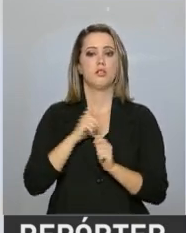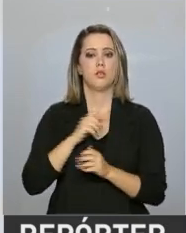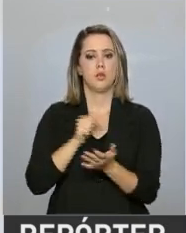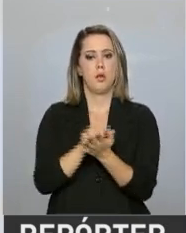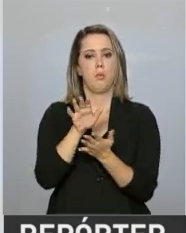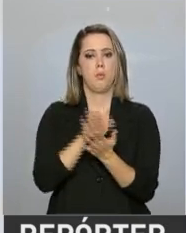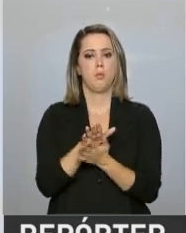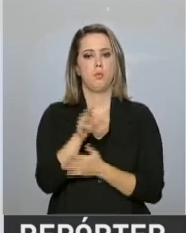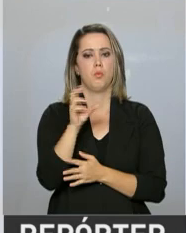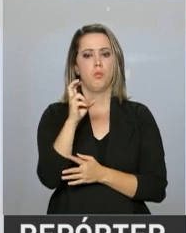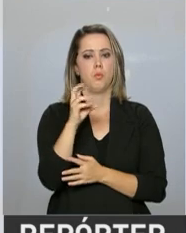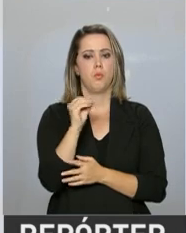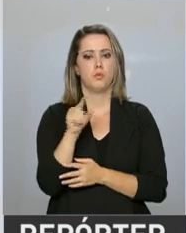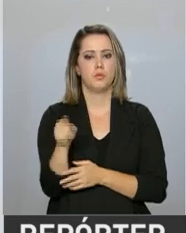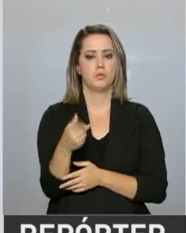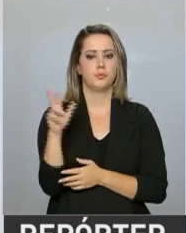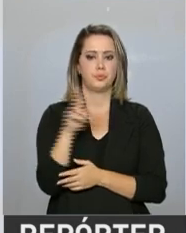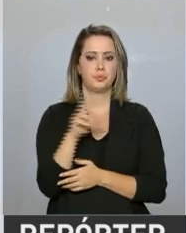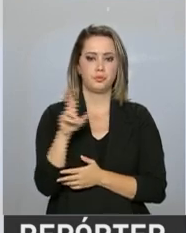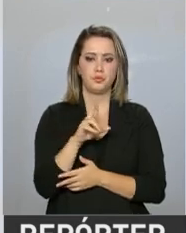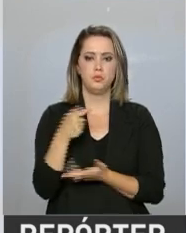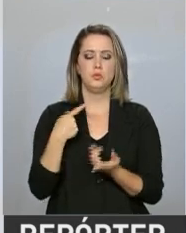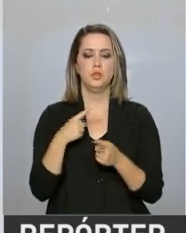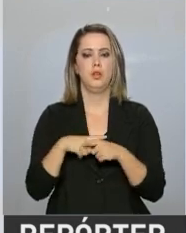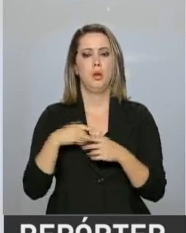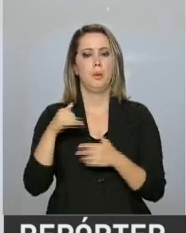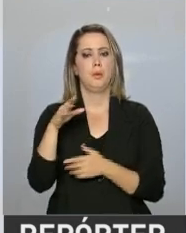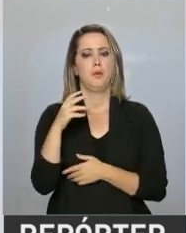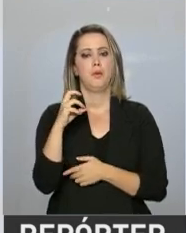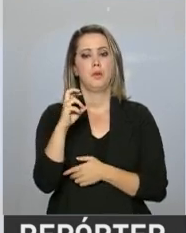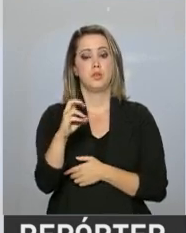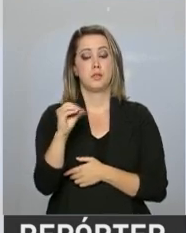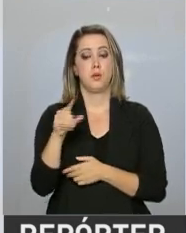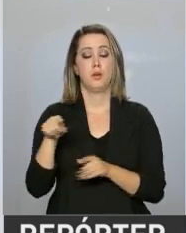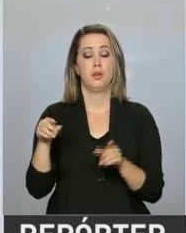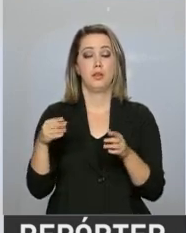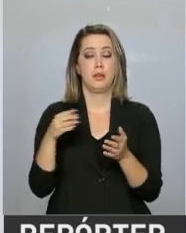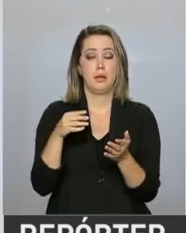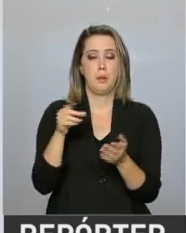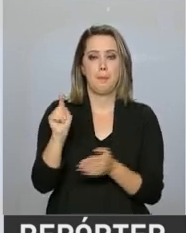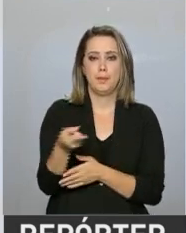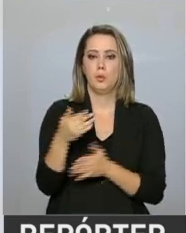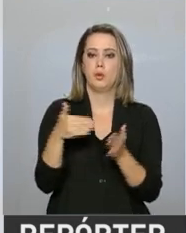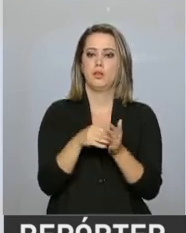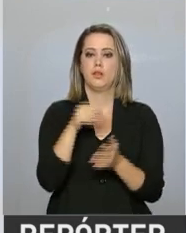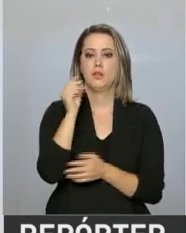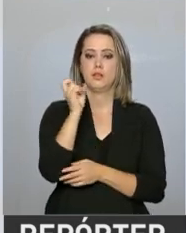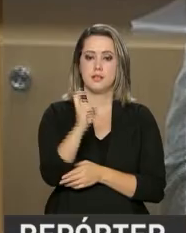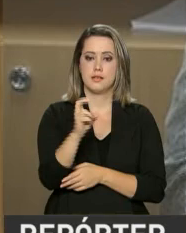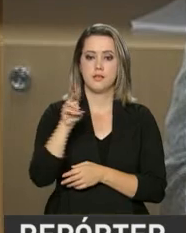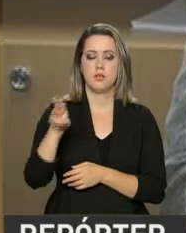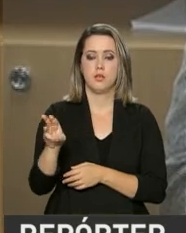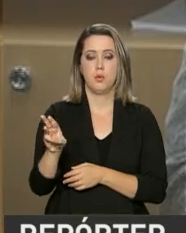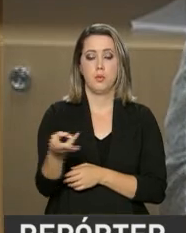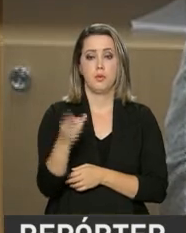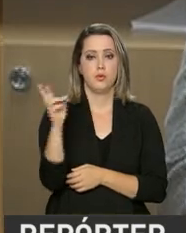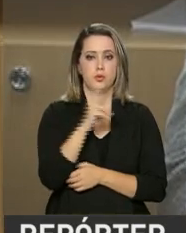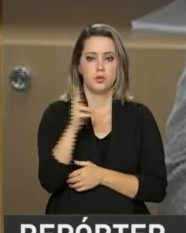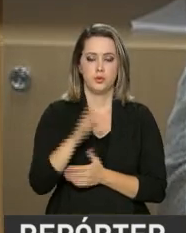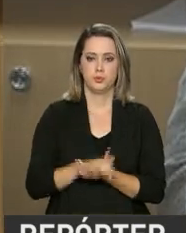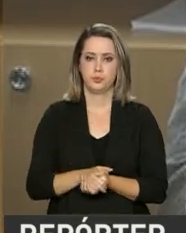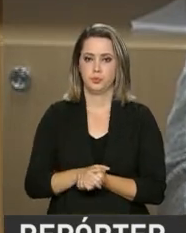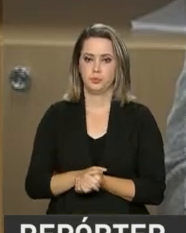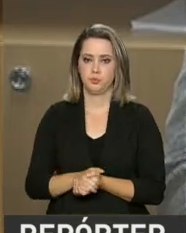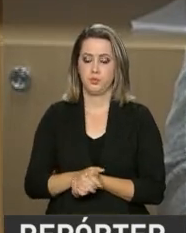para pontos clandestinos e variar de 50 mil a 5 milhões de reais no caso de revendas autorizadas o revendedor bem que